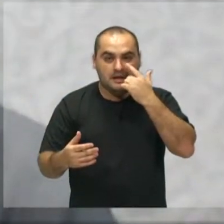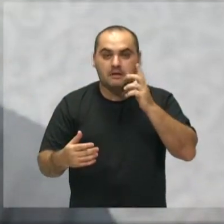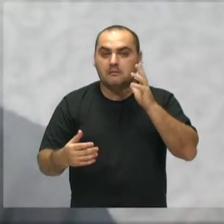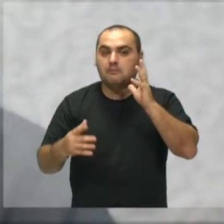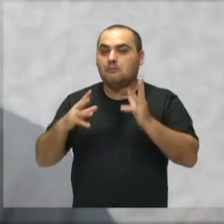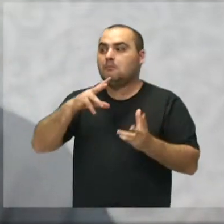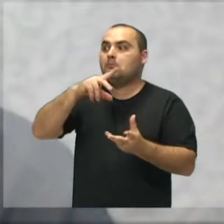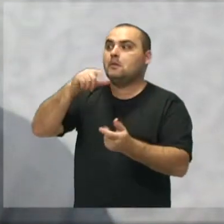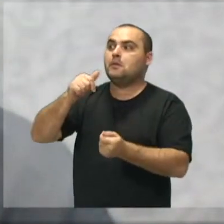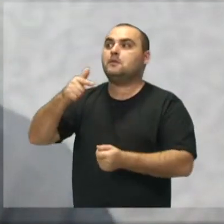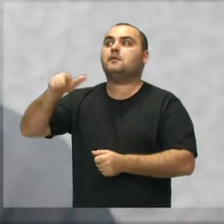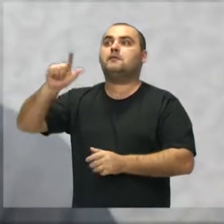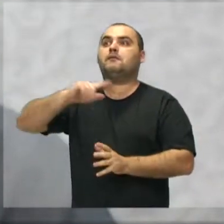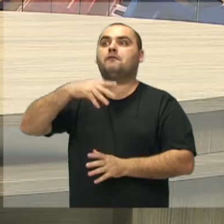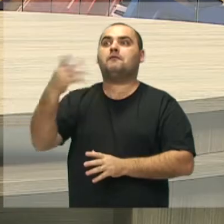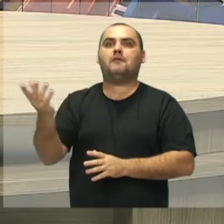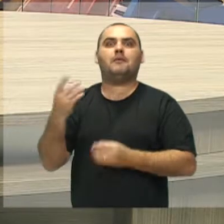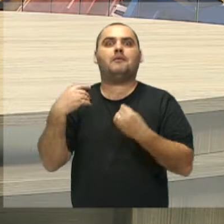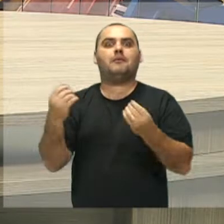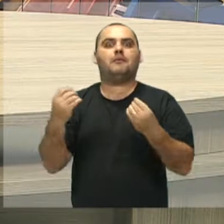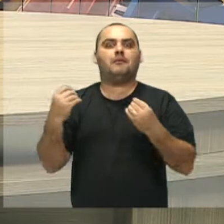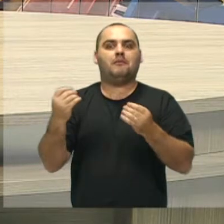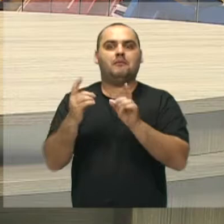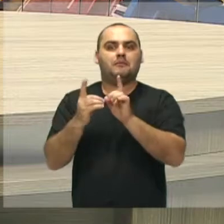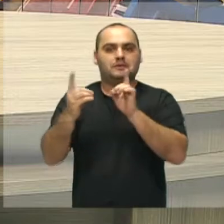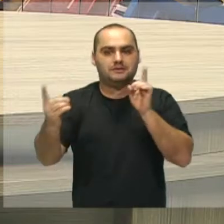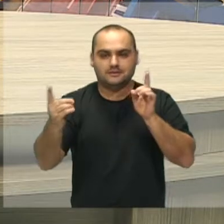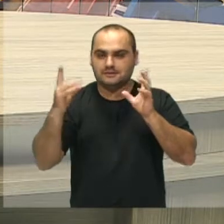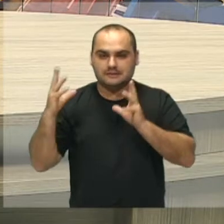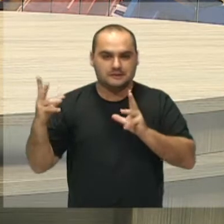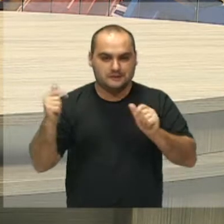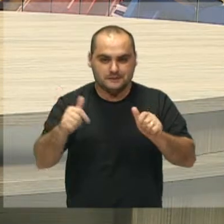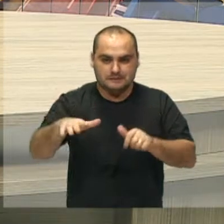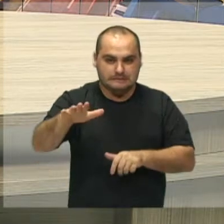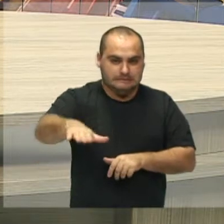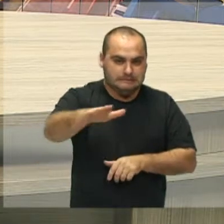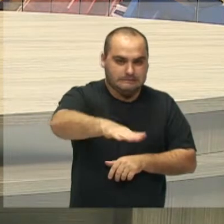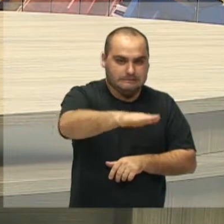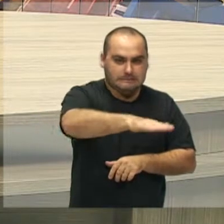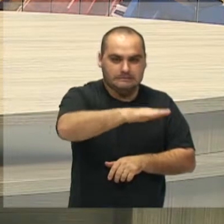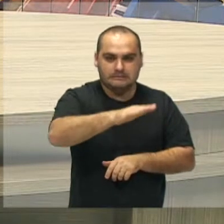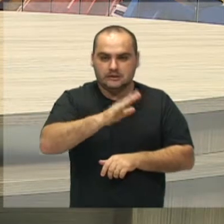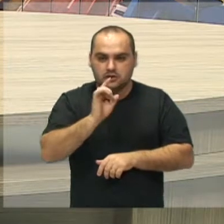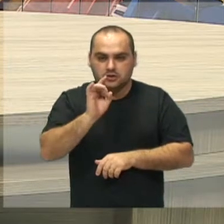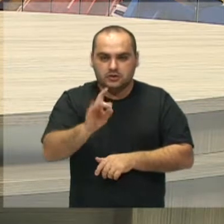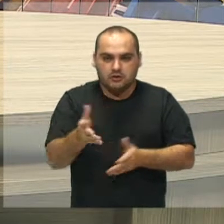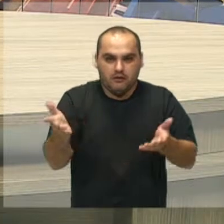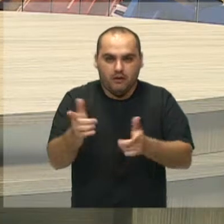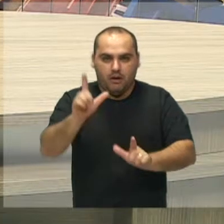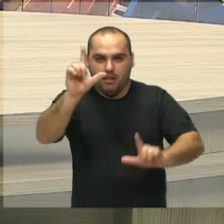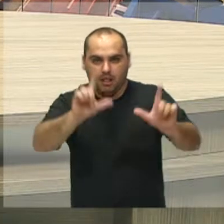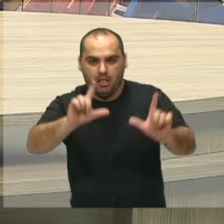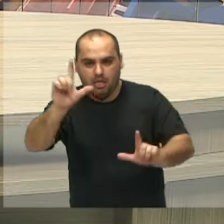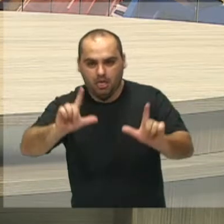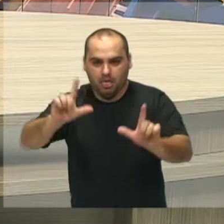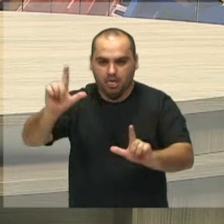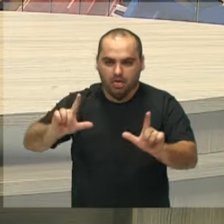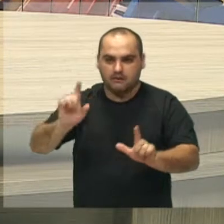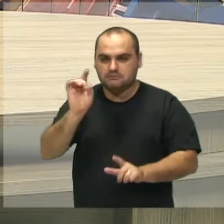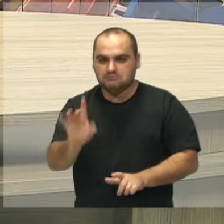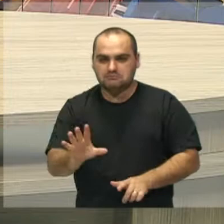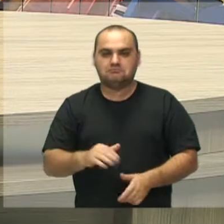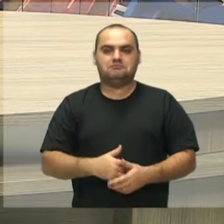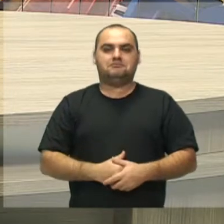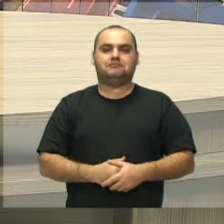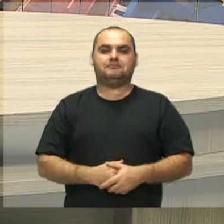fora agora, né? Porque a gente está assim, né? Só nas telas agora.